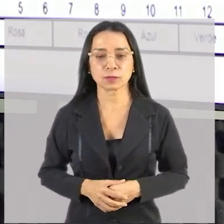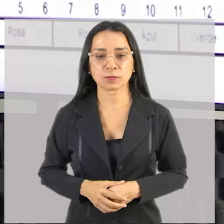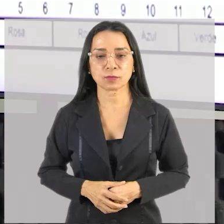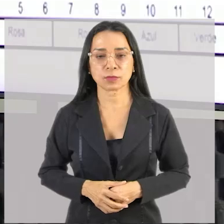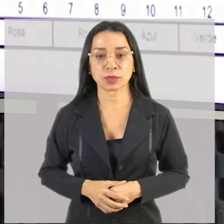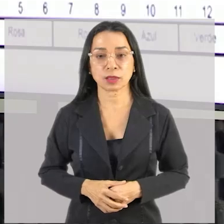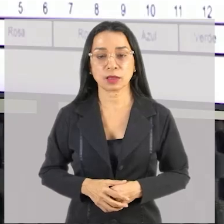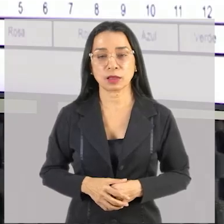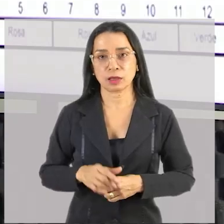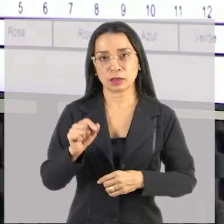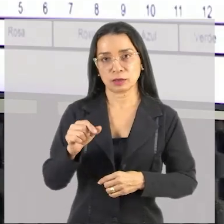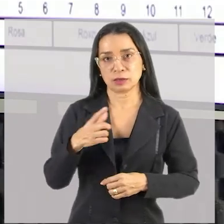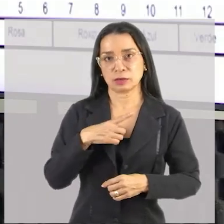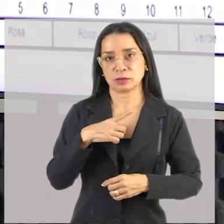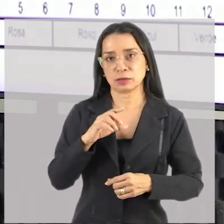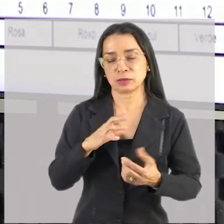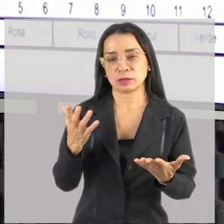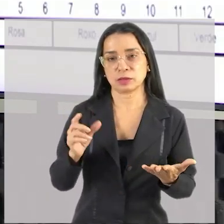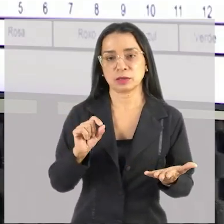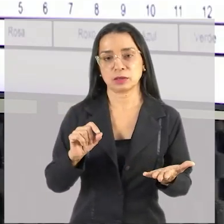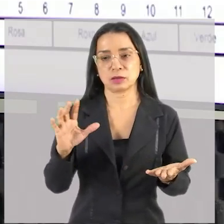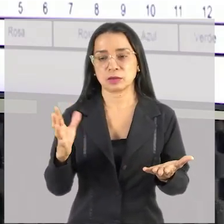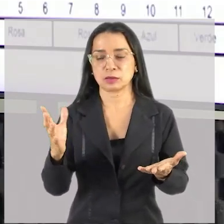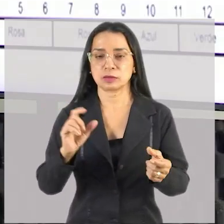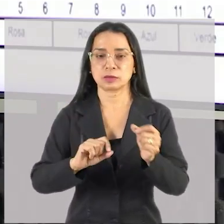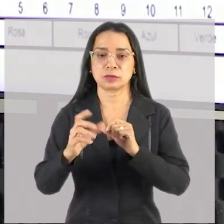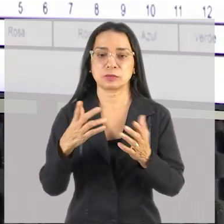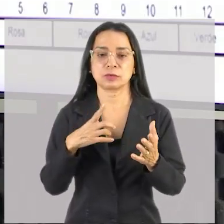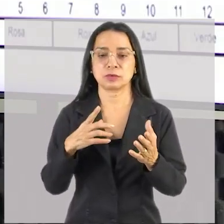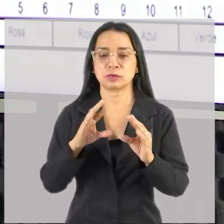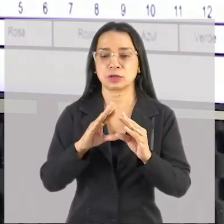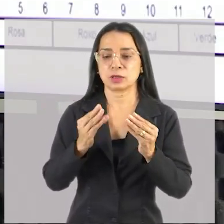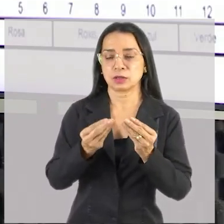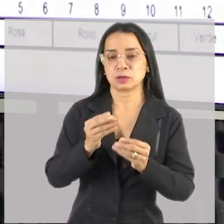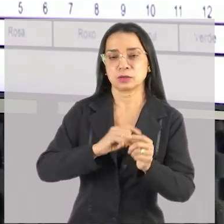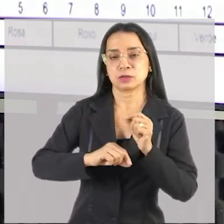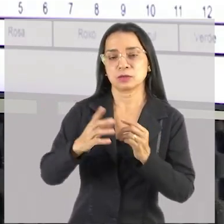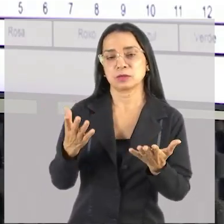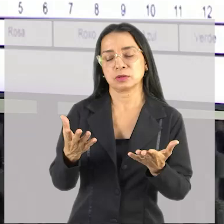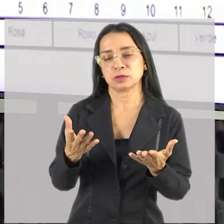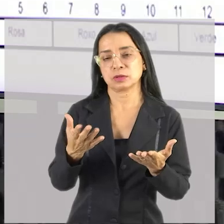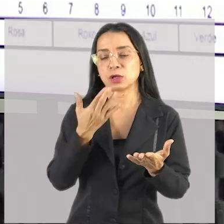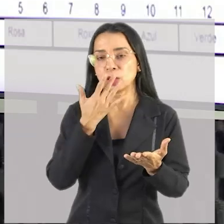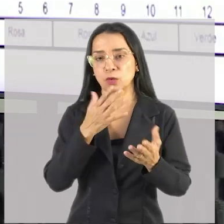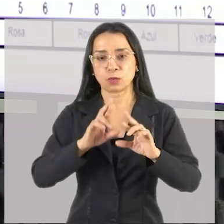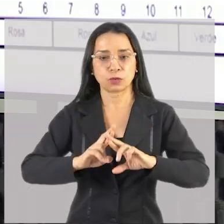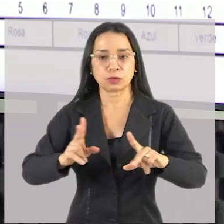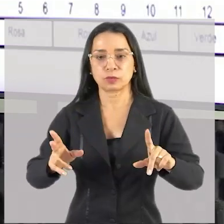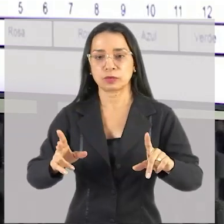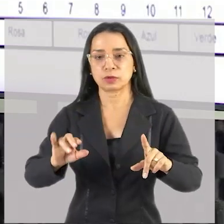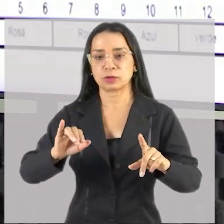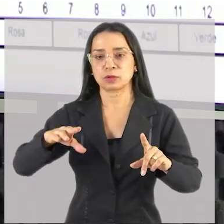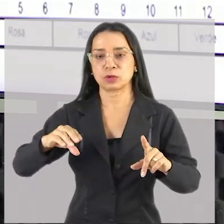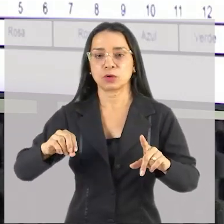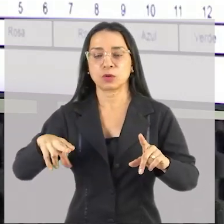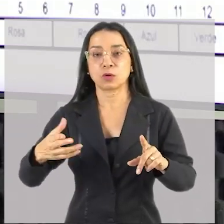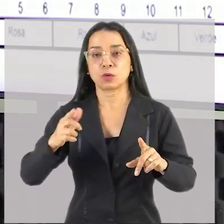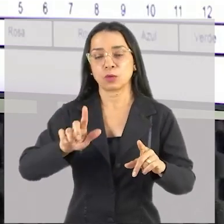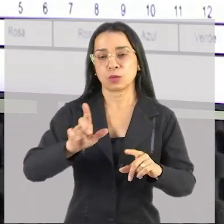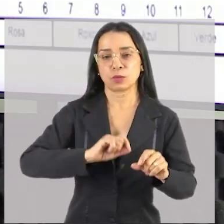Quando o meu filho tiver uma situação em que a substância tem uma cor e o seu ânion tiver outra, essa substância é chamada de halocrômica,